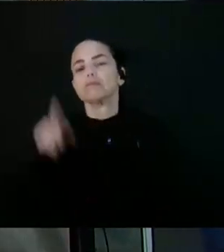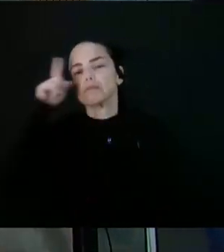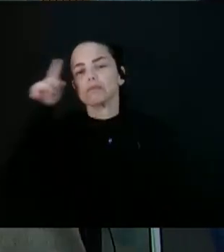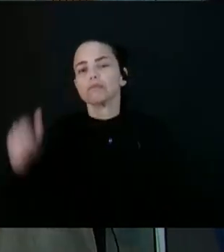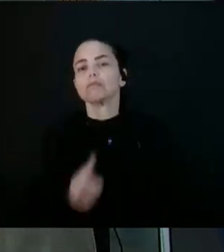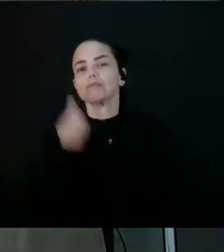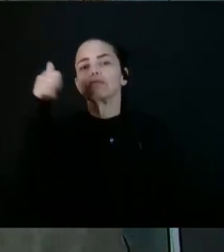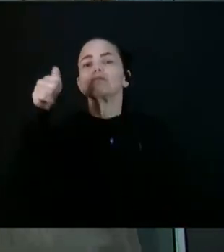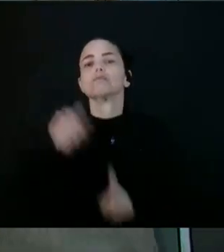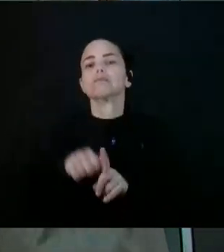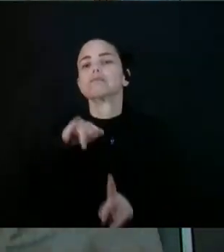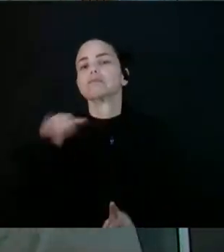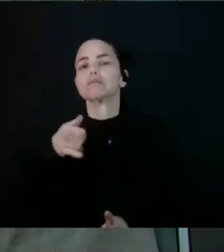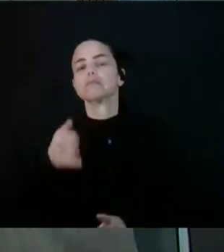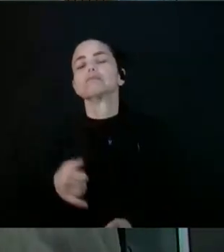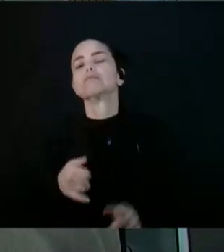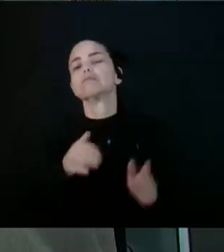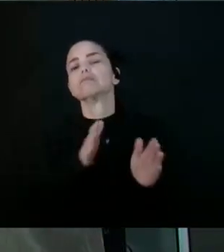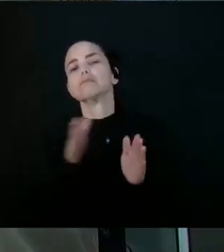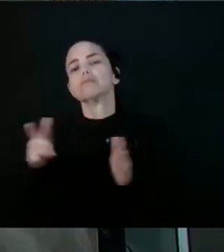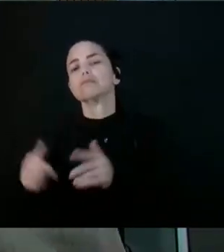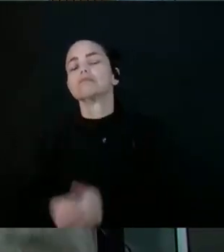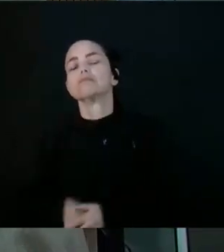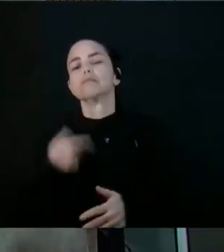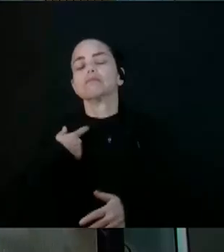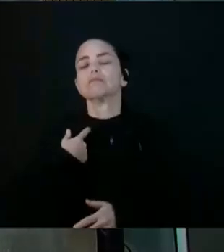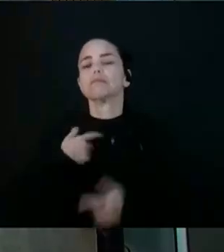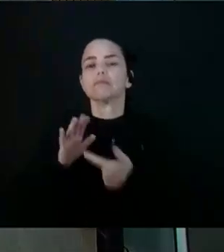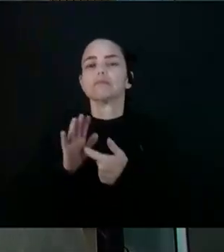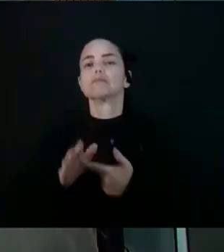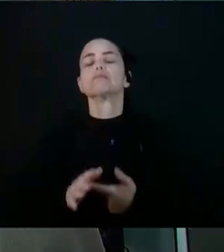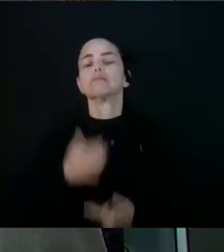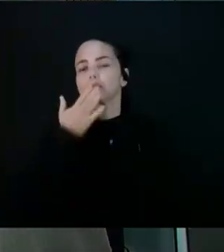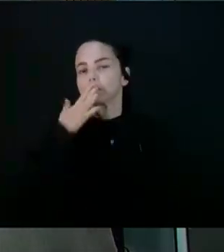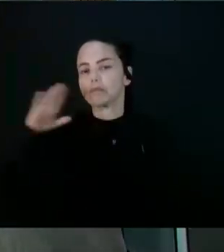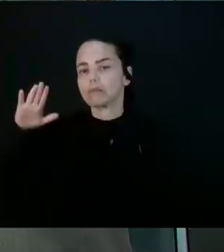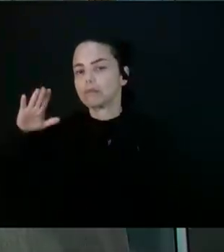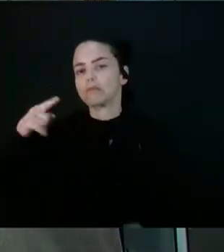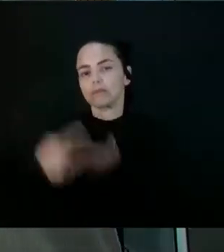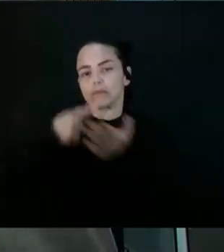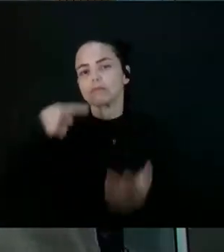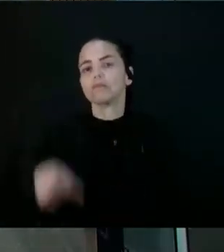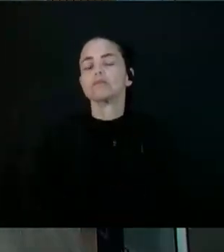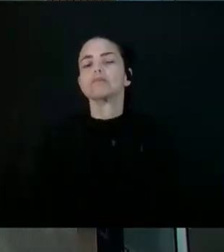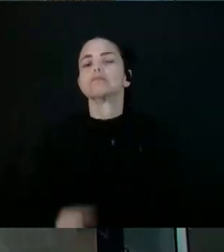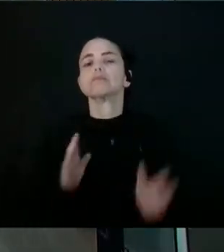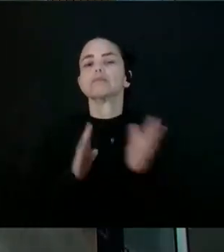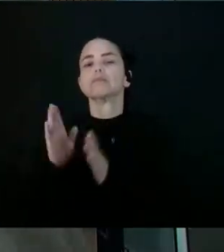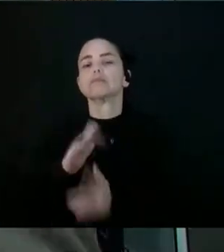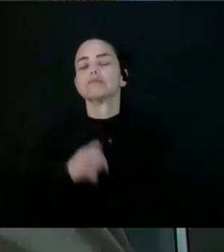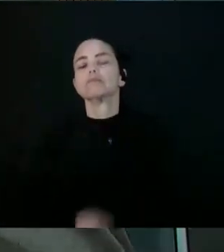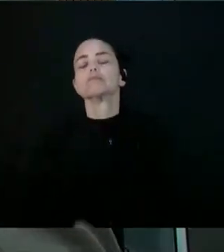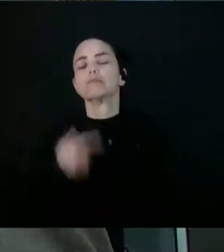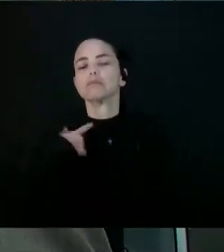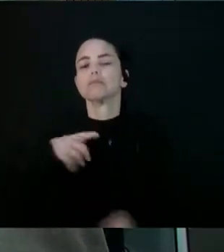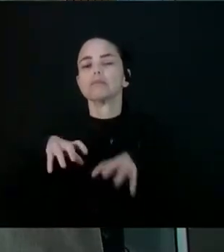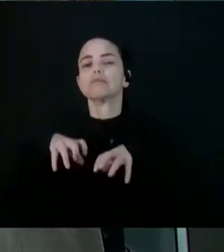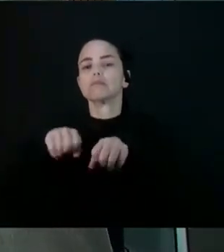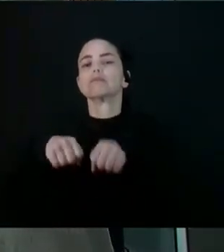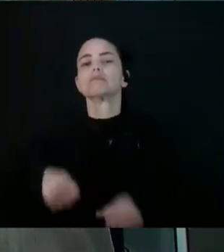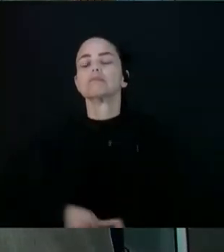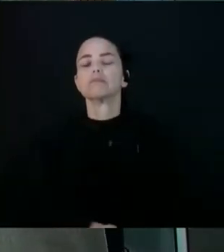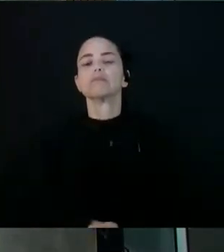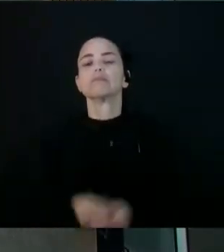cada legislatura, onde eles prestam o juramento do termo de compromisso com o mandato, onde eles são empossados, a entrega